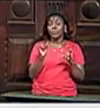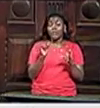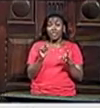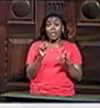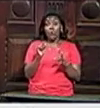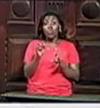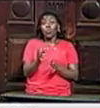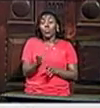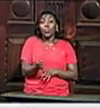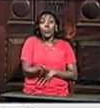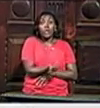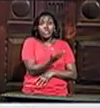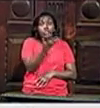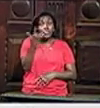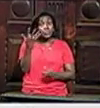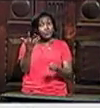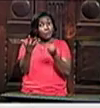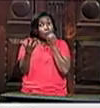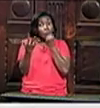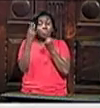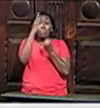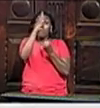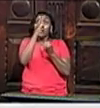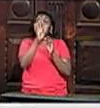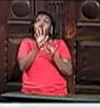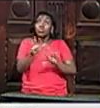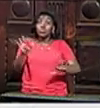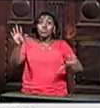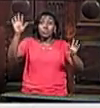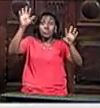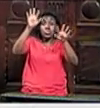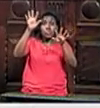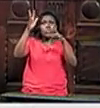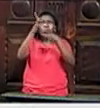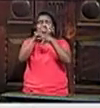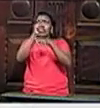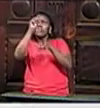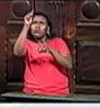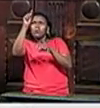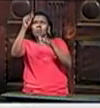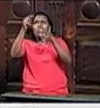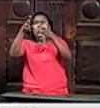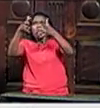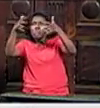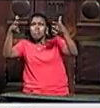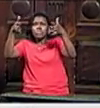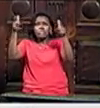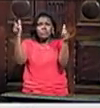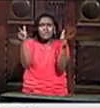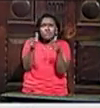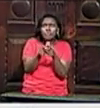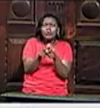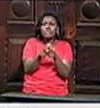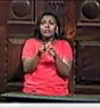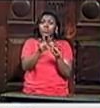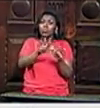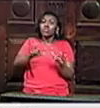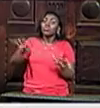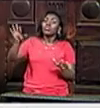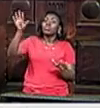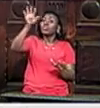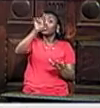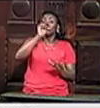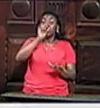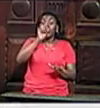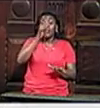quantidade expressiva no brasil inteiro em cidades de grande porte médio porte é de é e